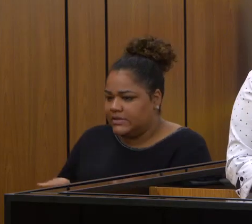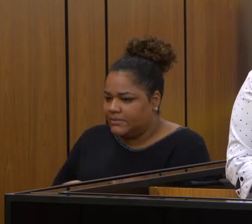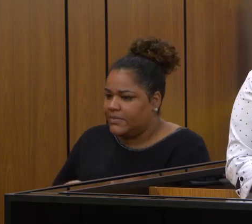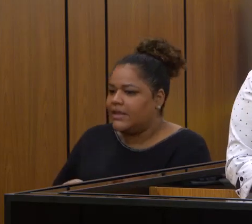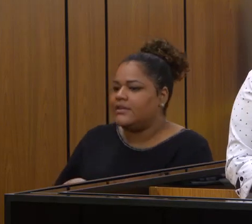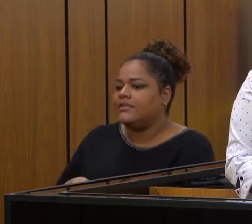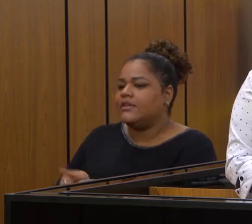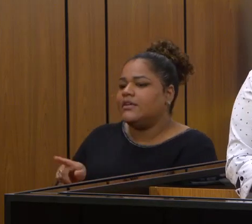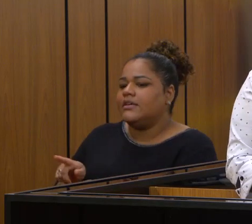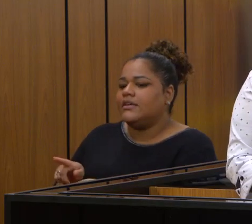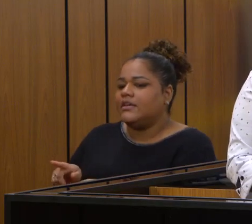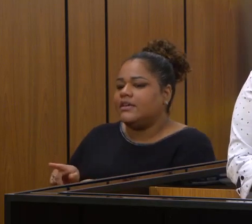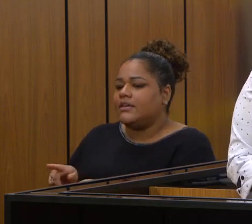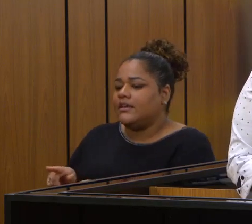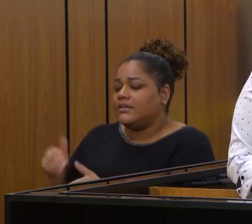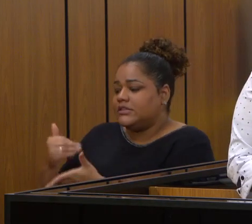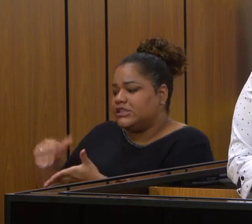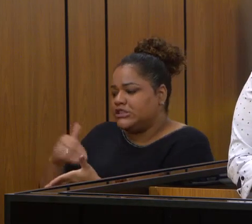local